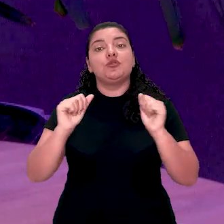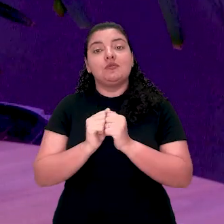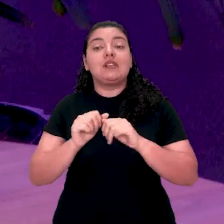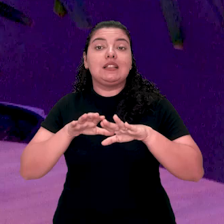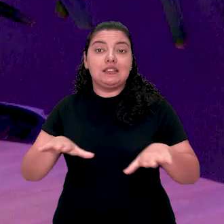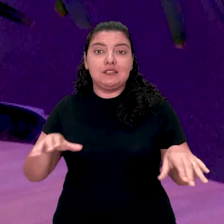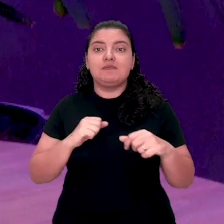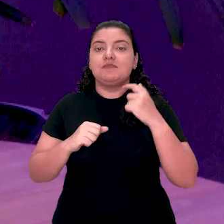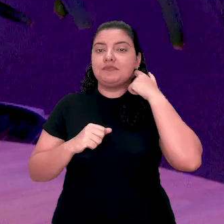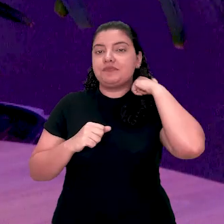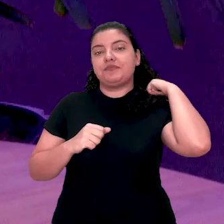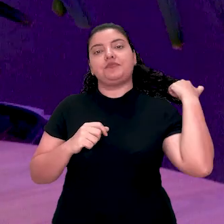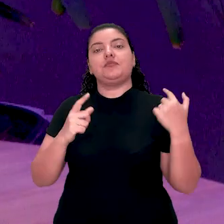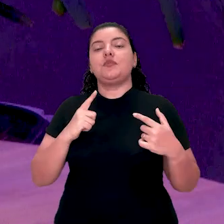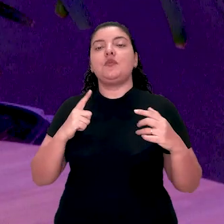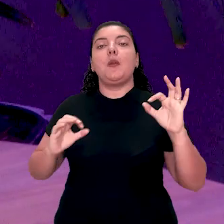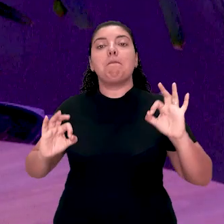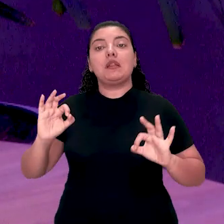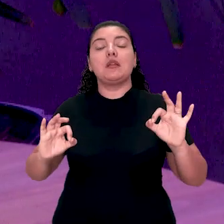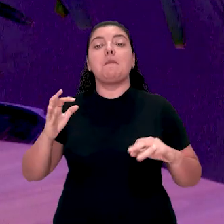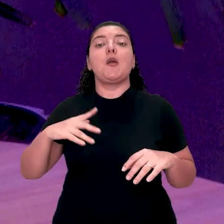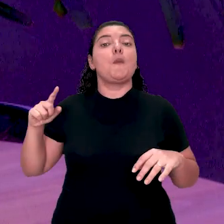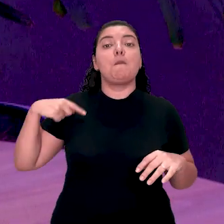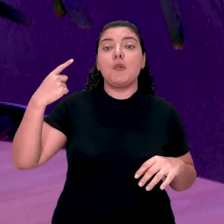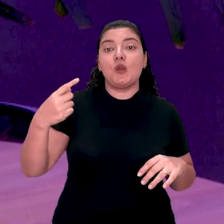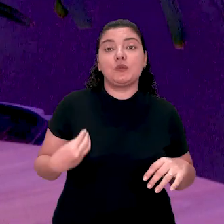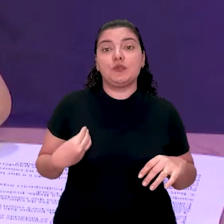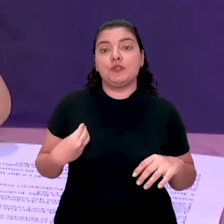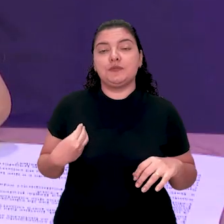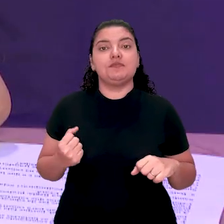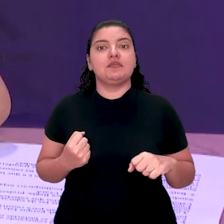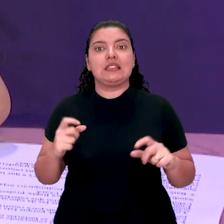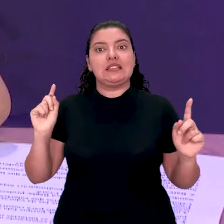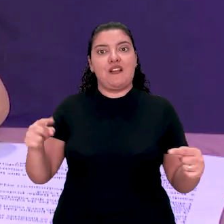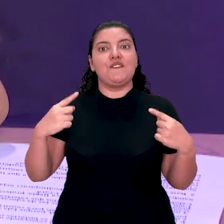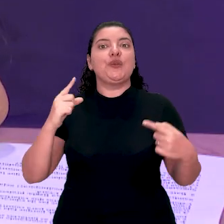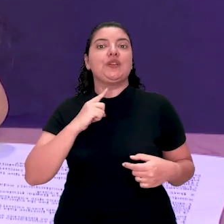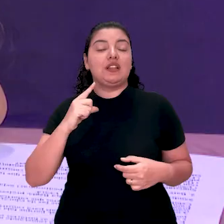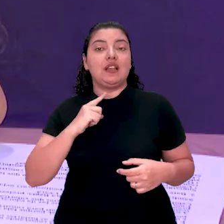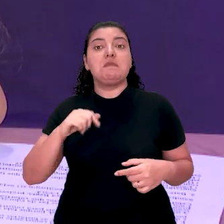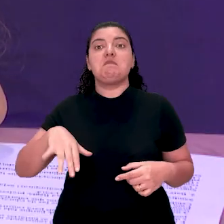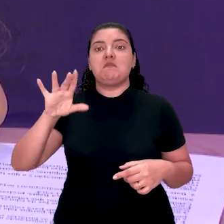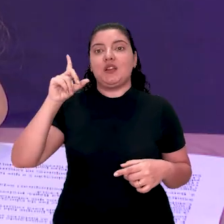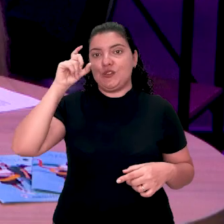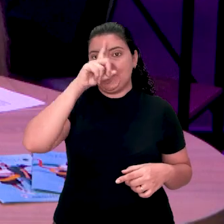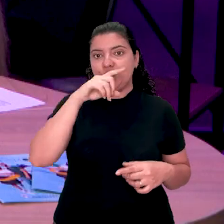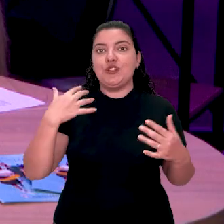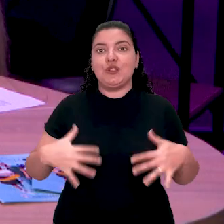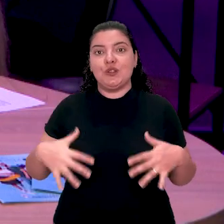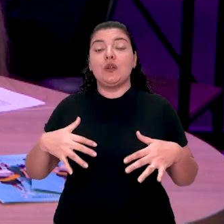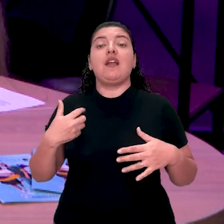ser dessa forma. Então, eu já estou planejando qual vai ser o meu próximo passo. E vai ser um desafio, porque é mais difícil do que eu faço